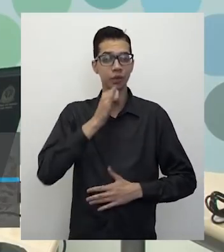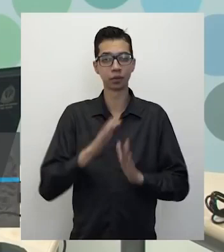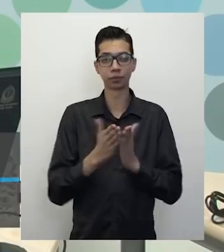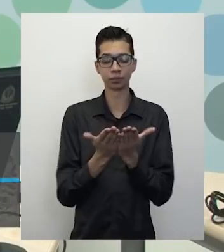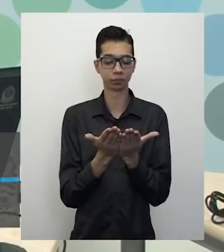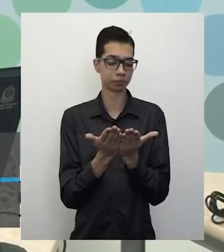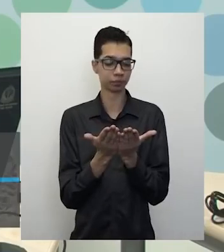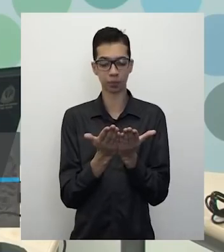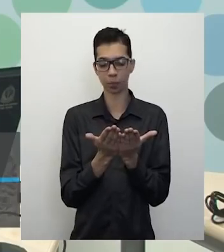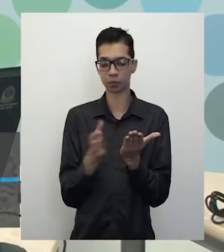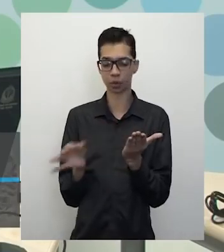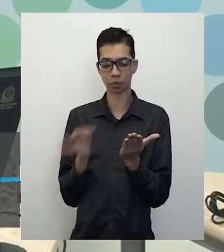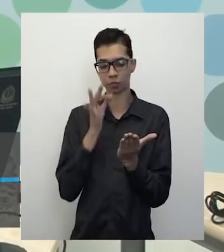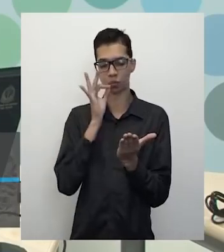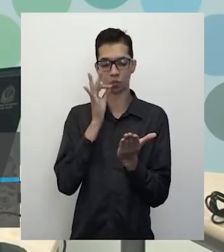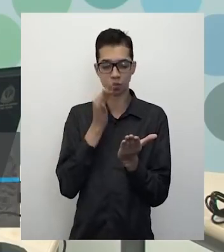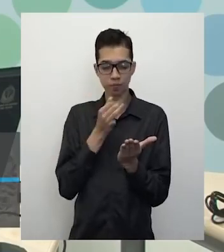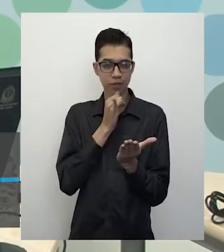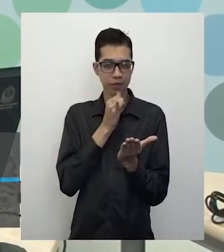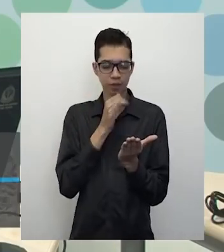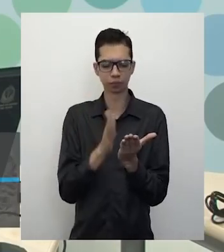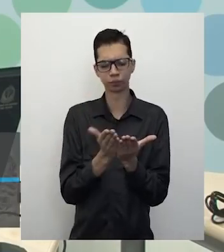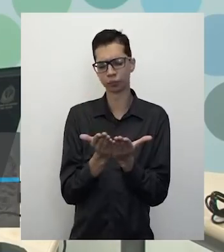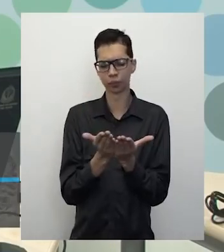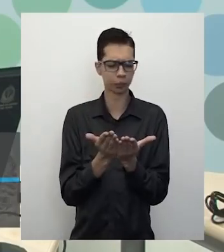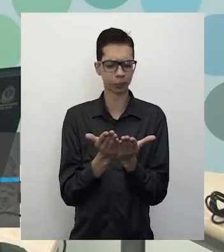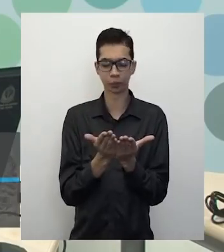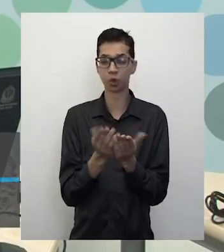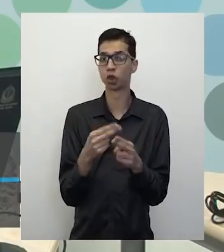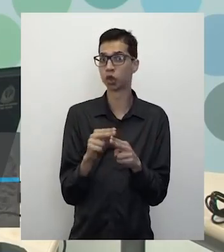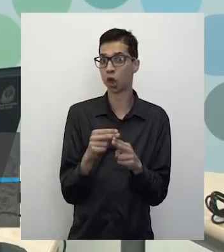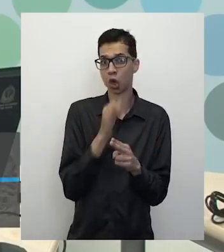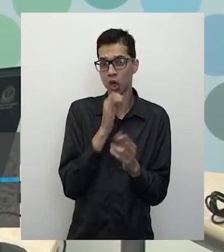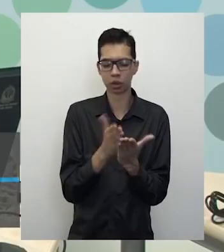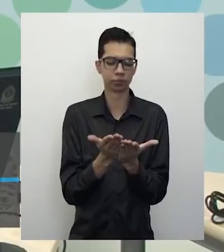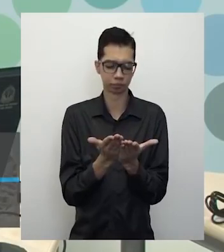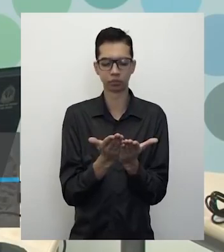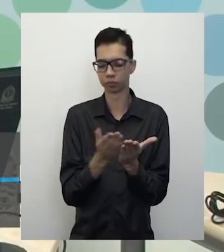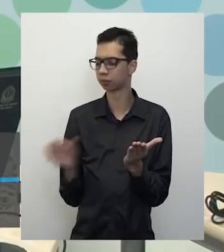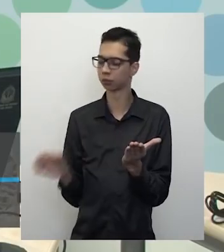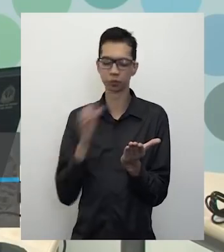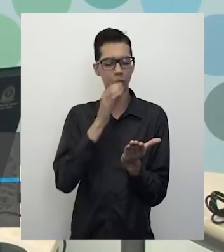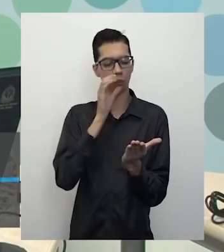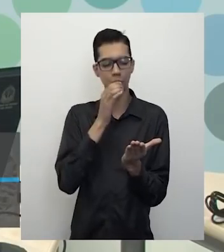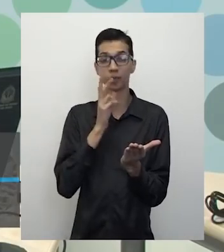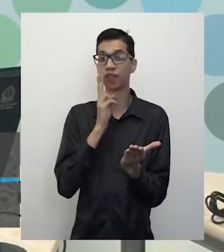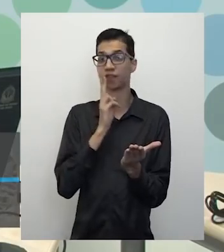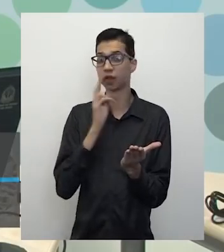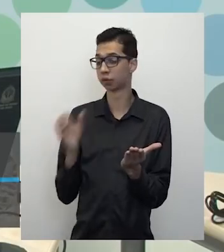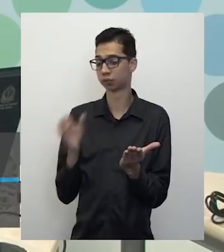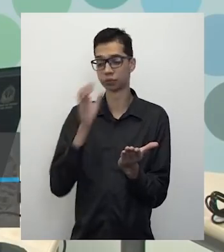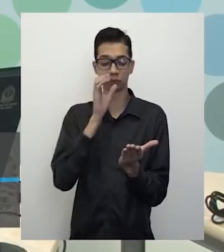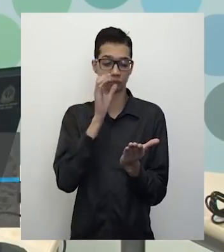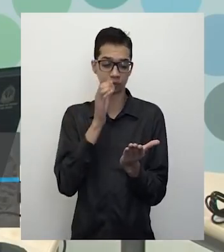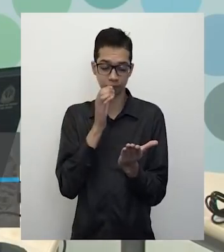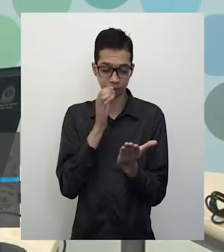lá e vai ler, pega um chocolate quente, pega um próprio chocolate. Quem nunca foi fazer uma prova e levou um chocolatezinho, né? Pra dar uma acordada. Bem